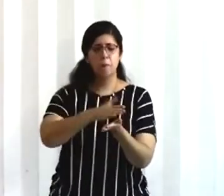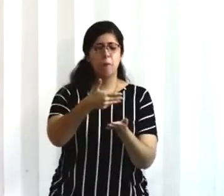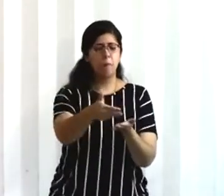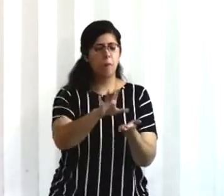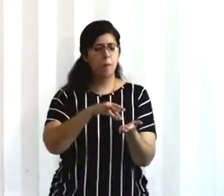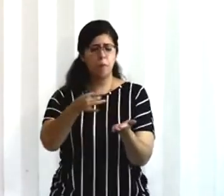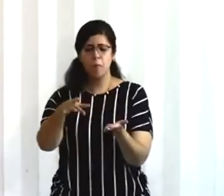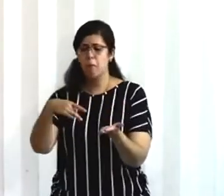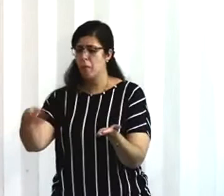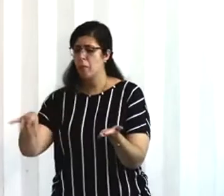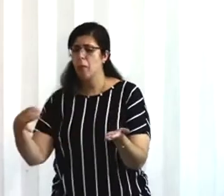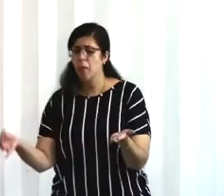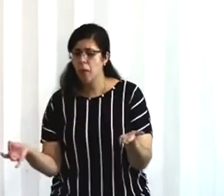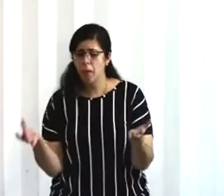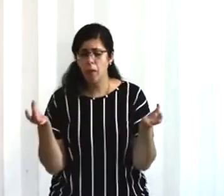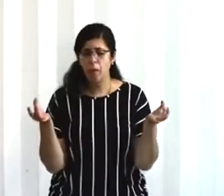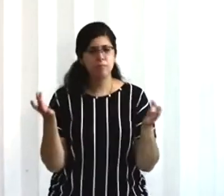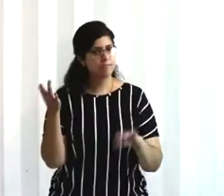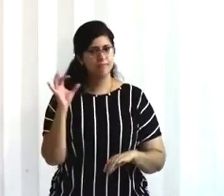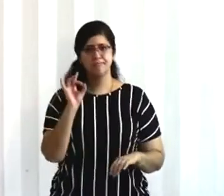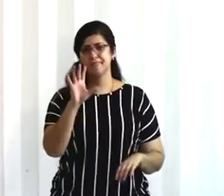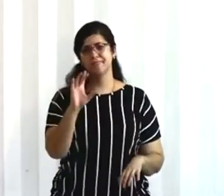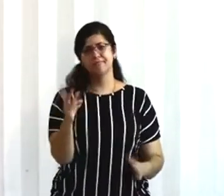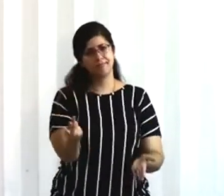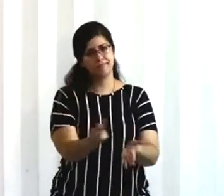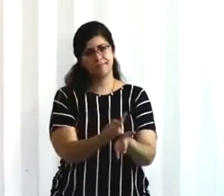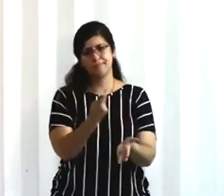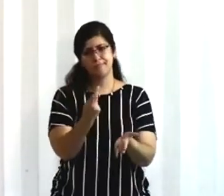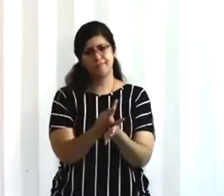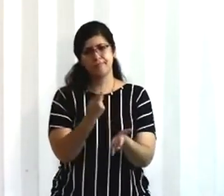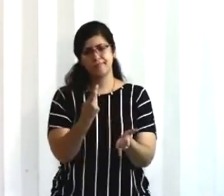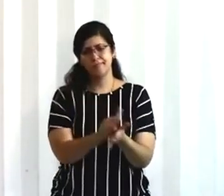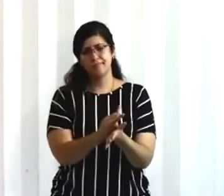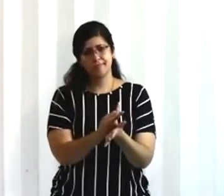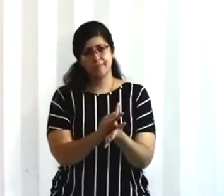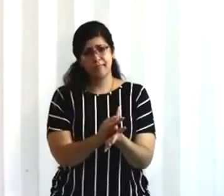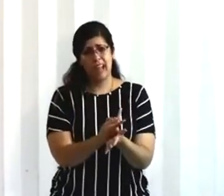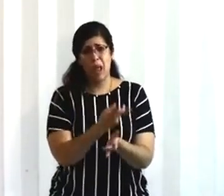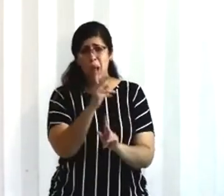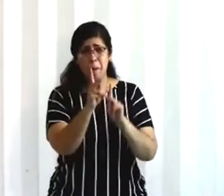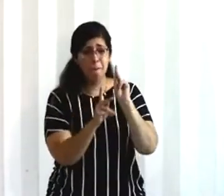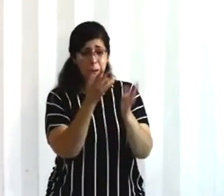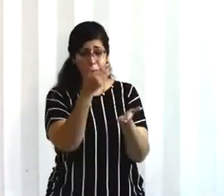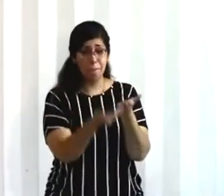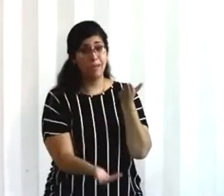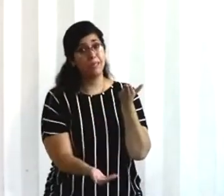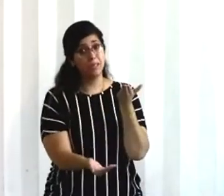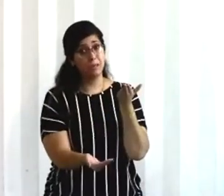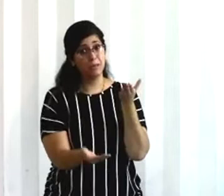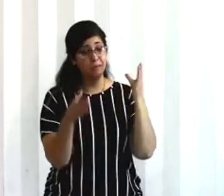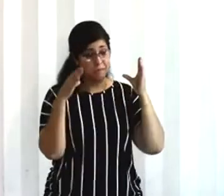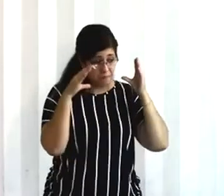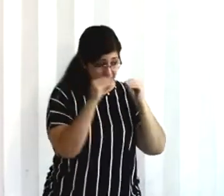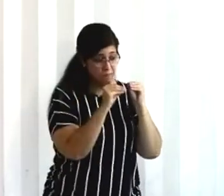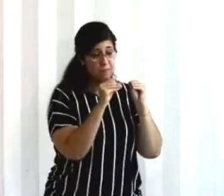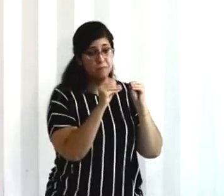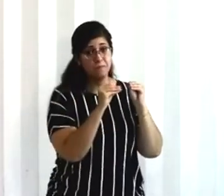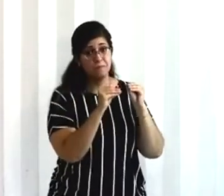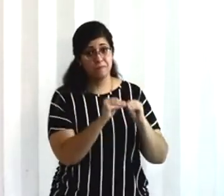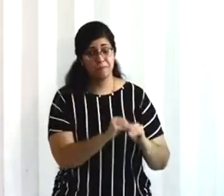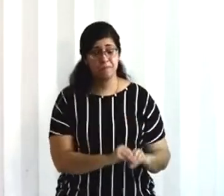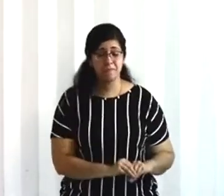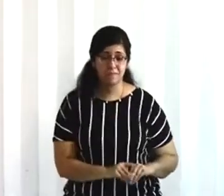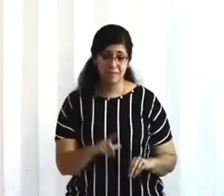certa maneira, trazer para eles uma luz, porque eles estavam também incomodados com as trevas, mas eles